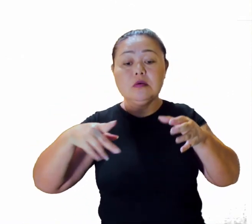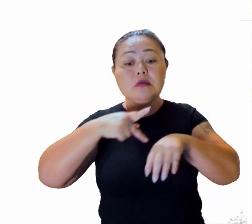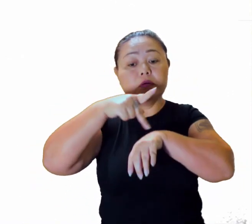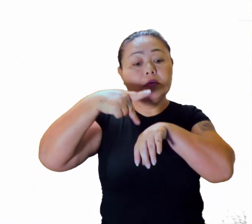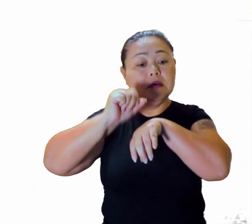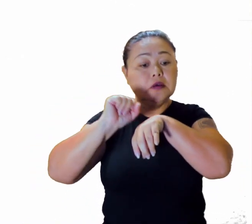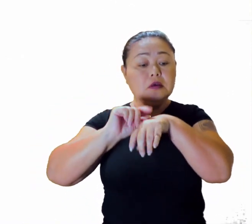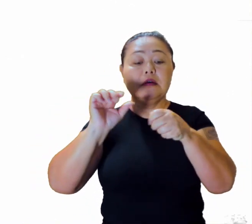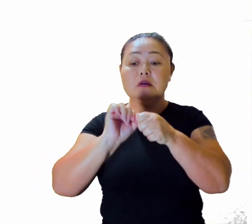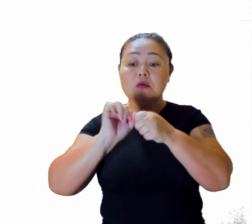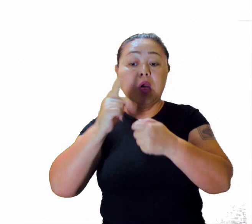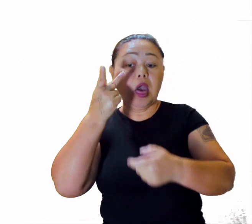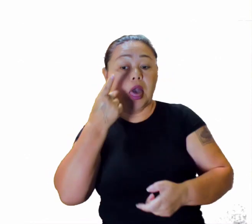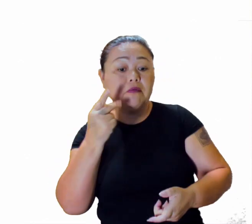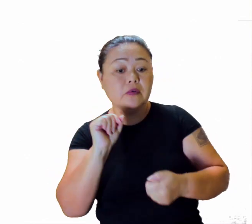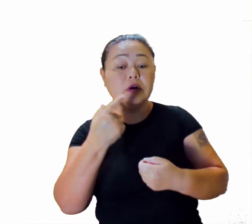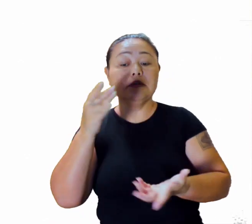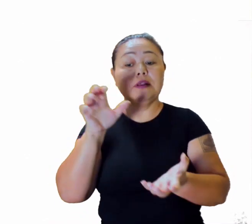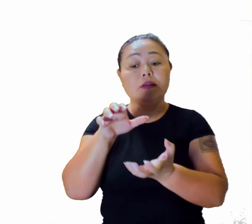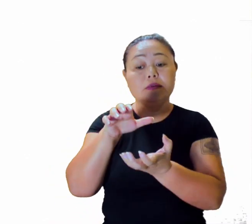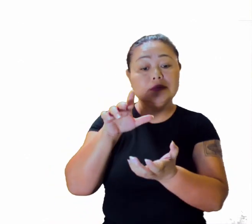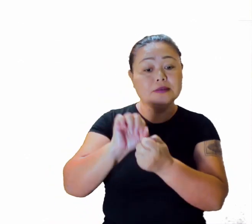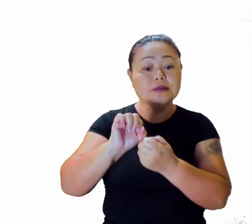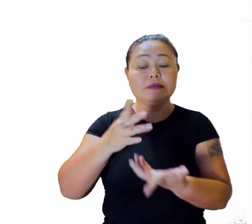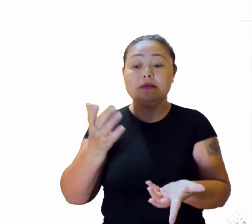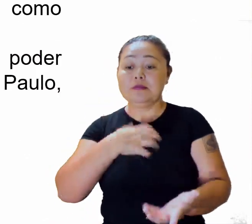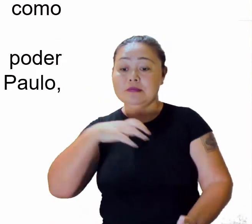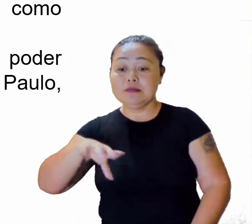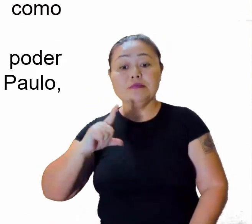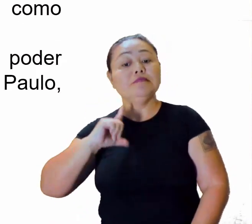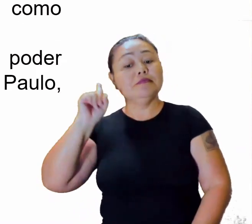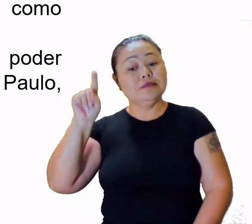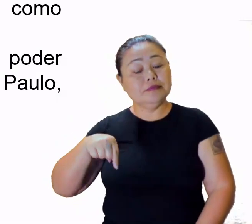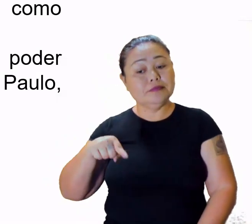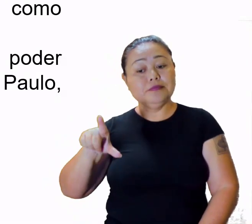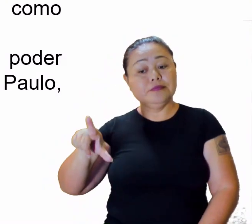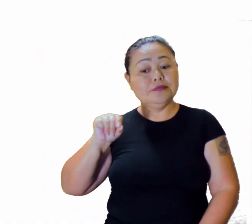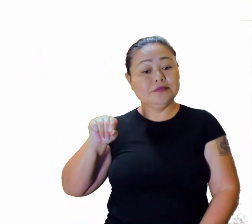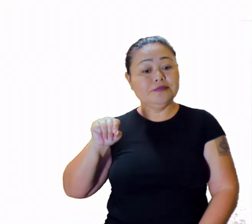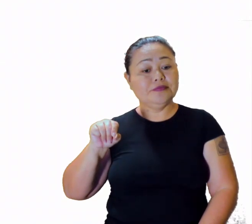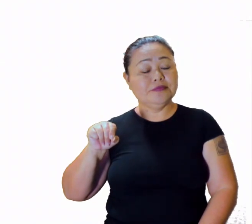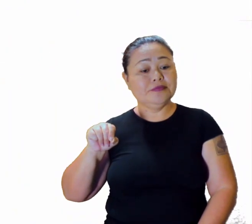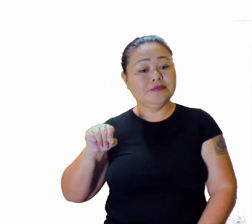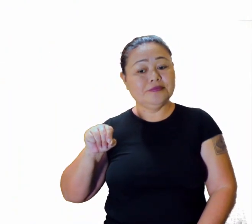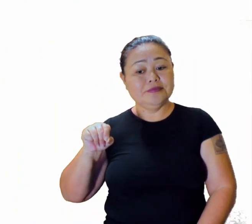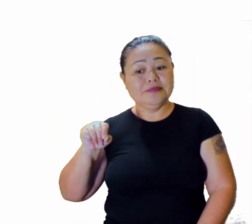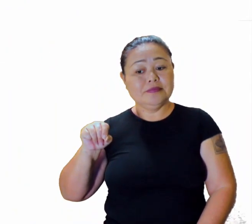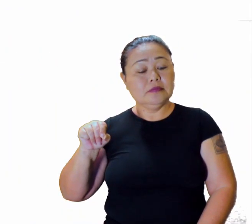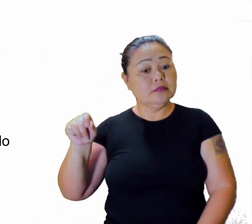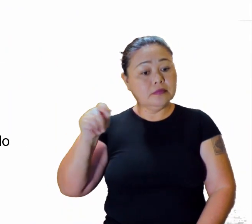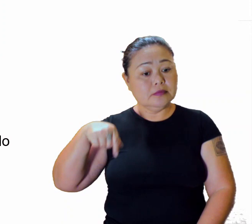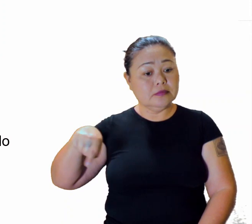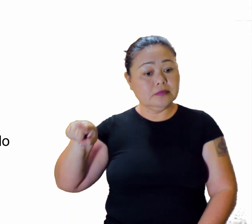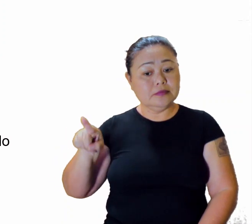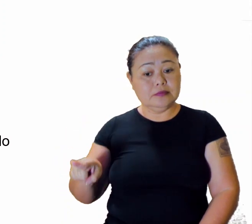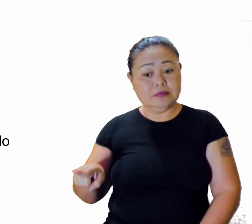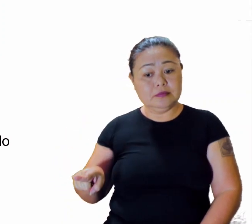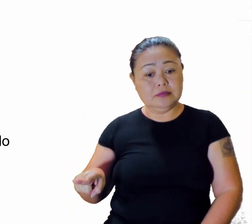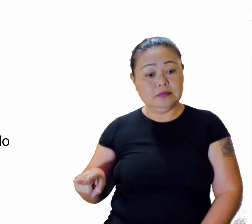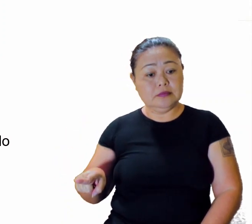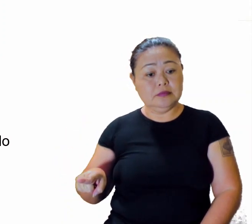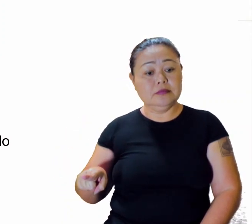por Fortaleza, Recife e Salvador? Não, então vai ser essa aqui mesmo, Rogério. Marca aí, marca. Passa lá, já vai marcar, B. Aí,